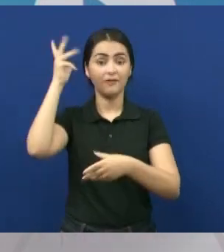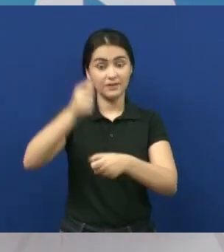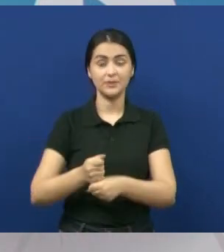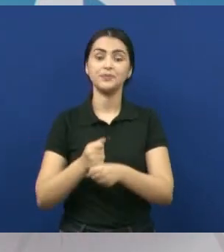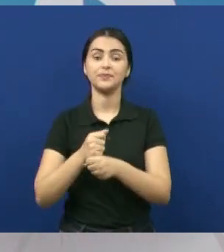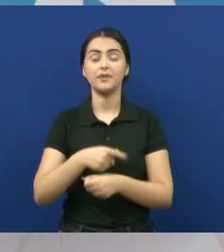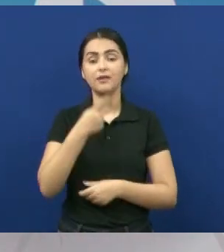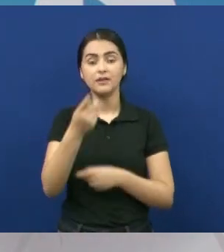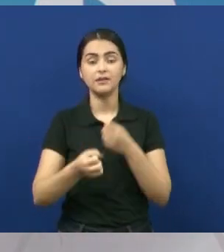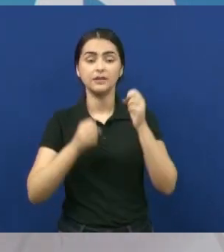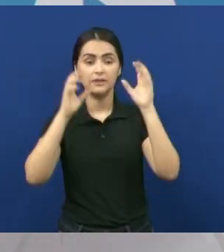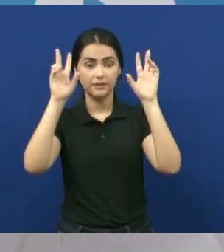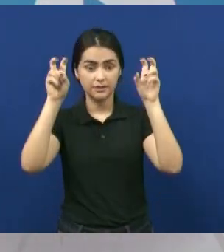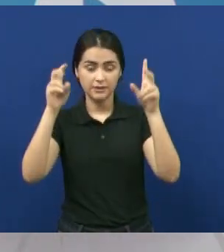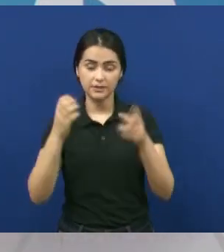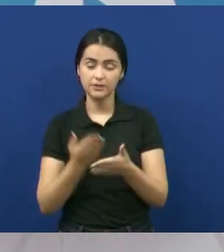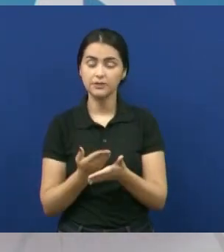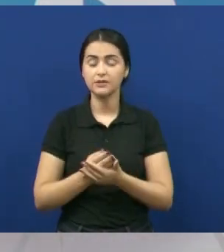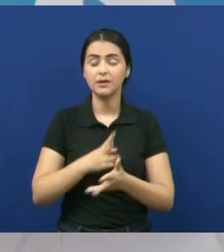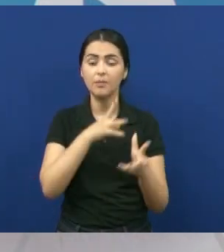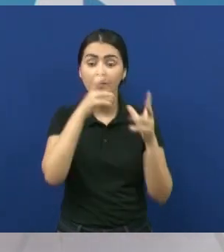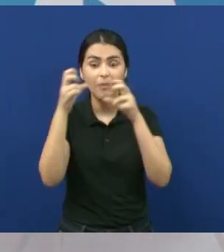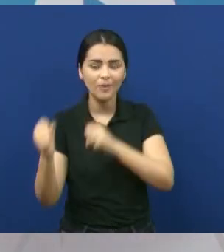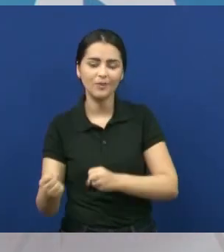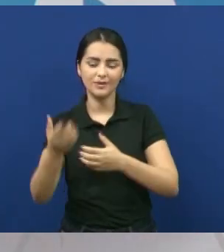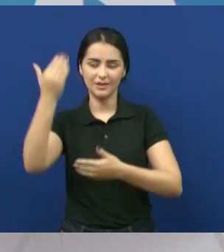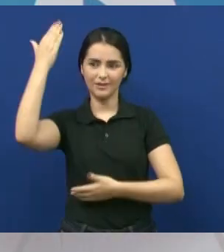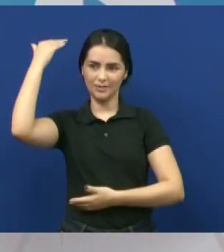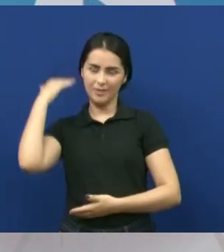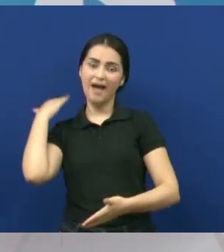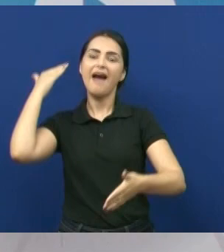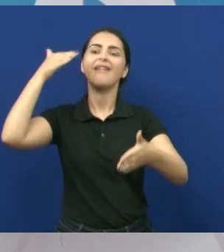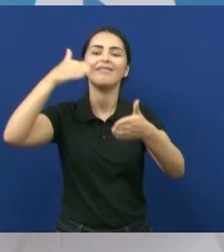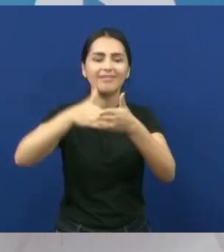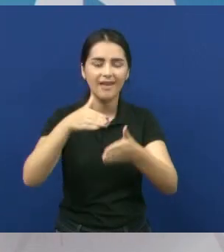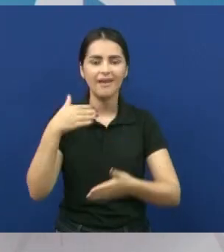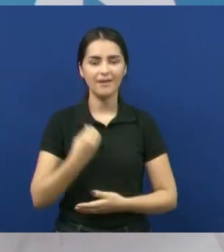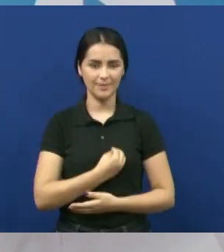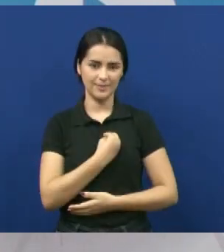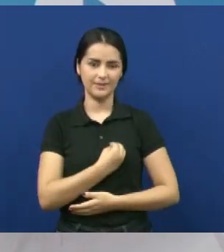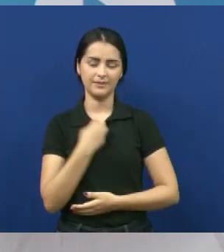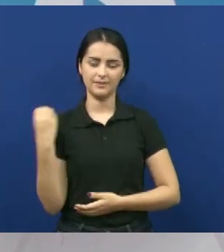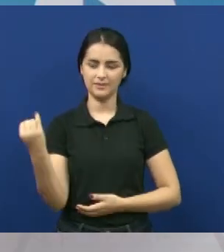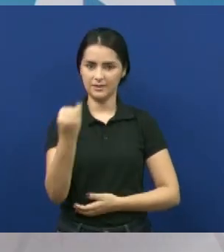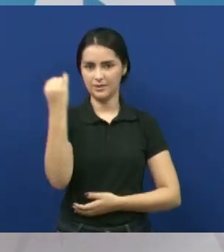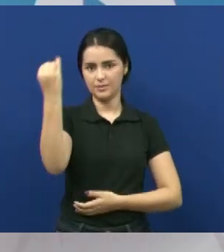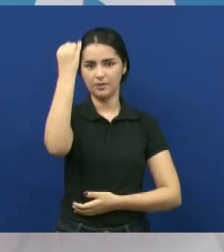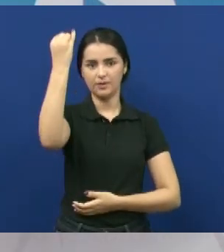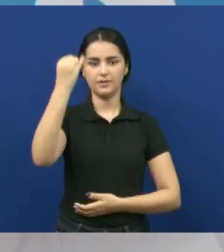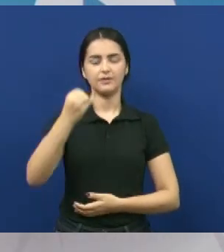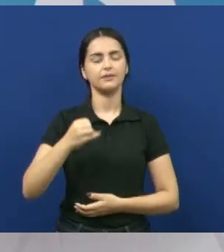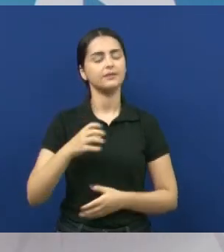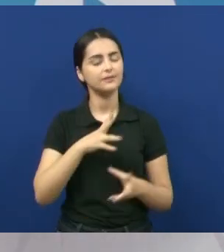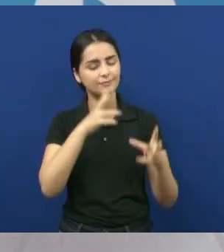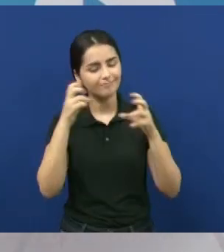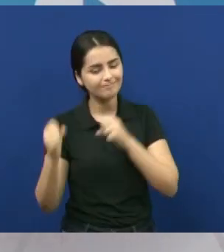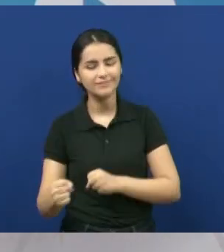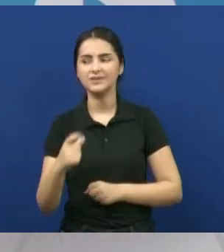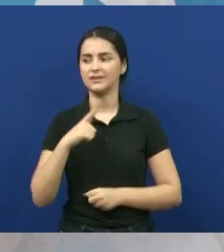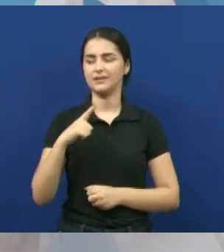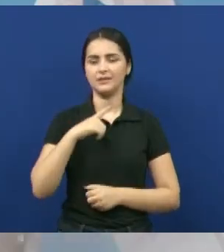o poder lá do passado até o presente e a importância desses poderes.